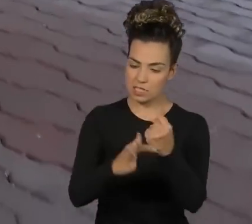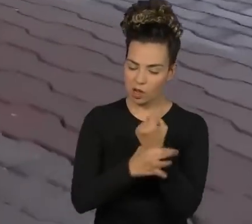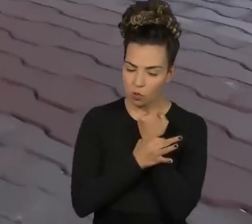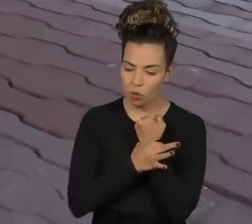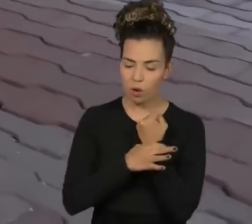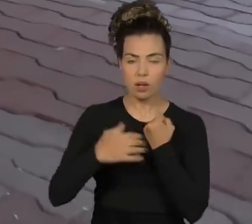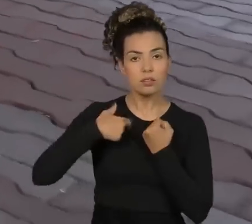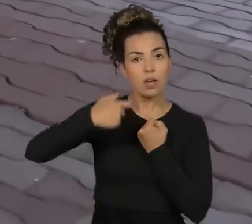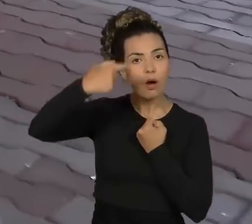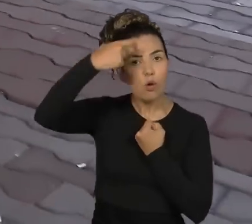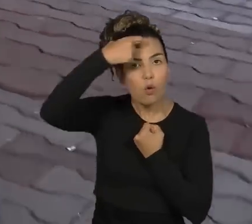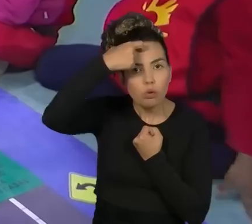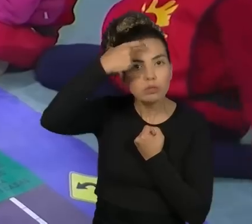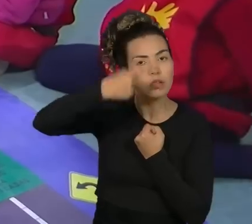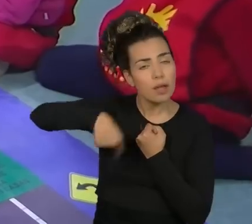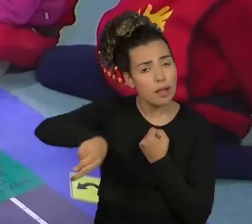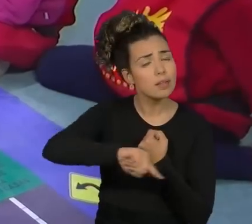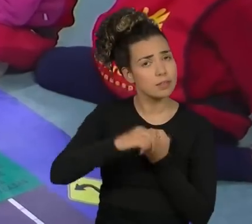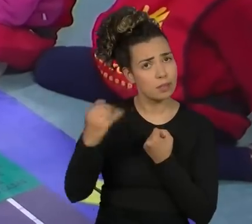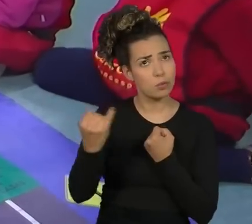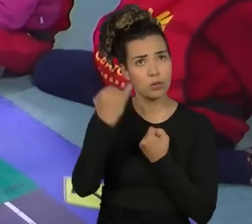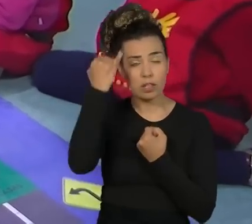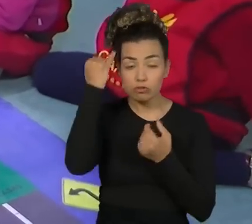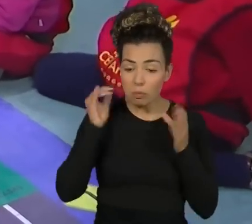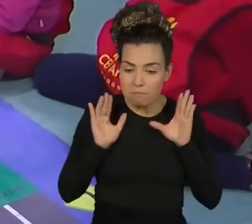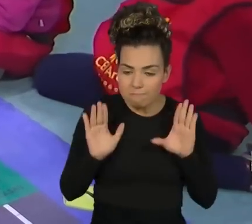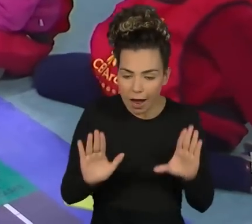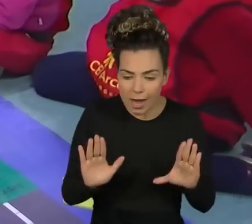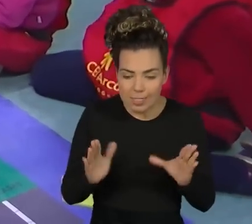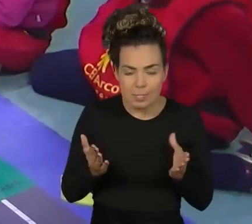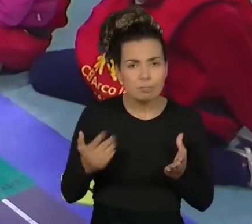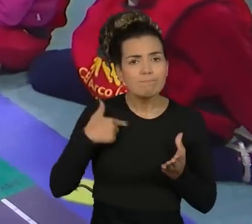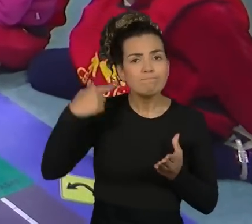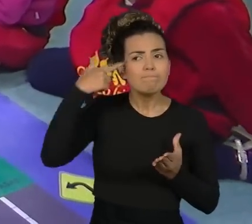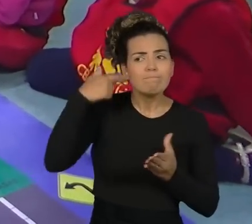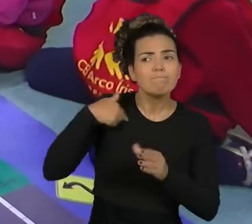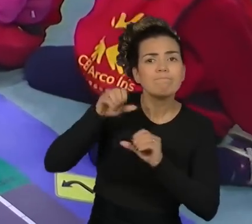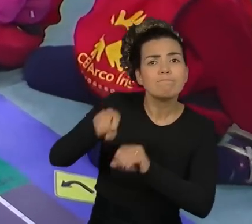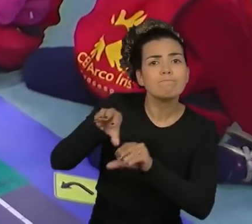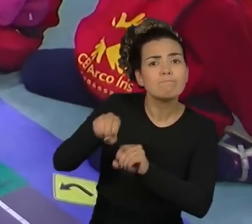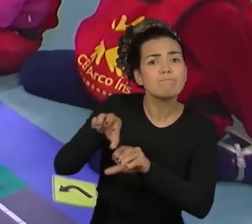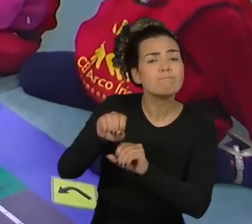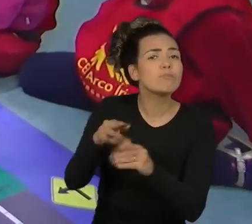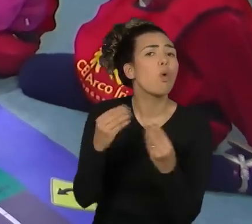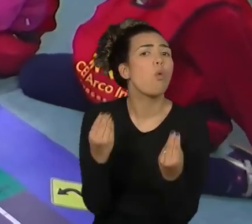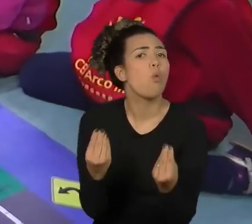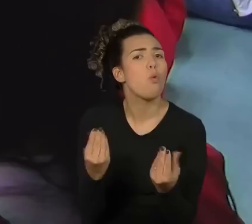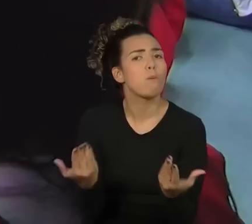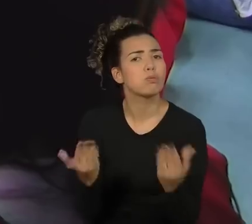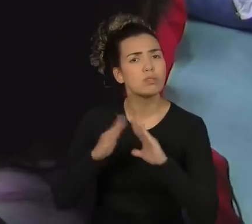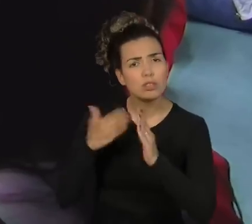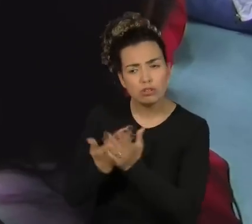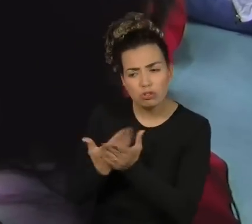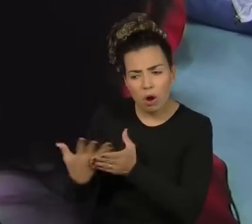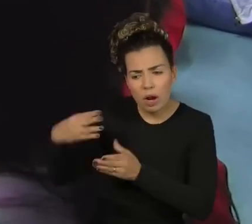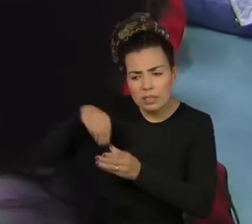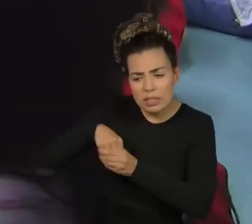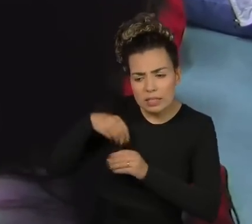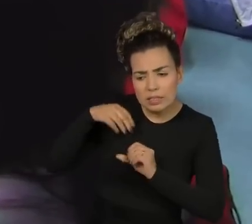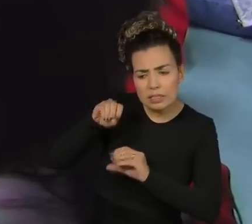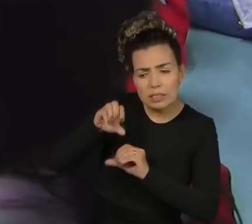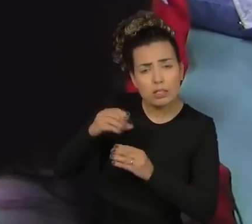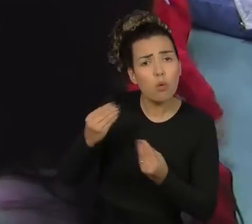todos da comunidade. Porém, a forma que a gente encontra de trazer isso através da escola é a propagação